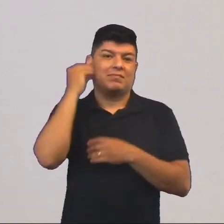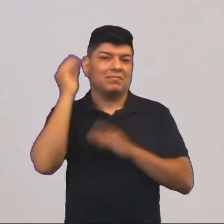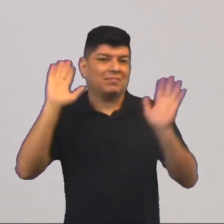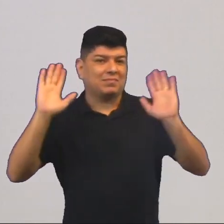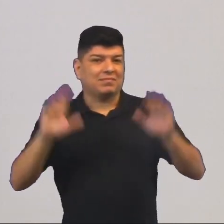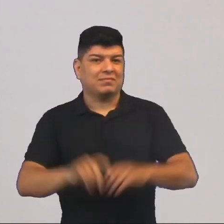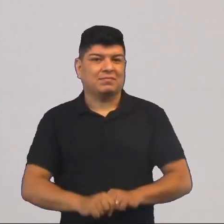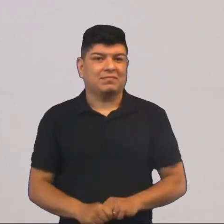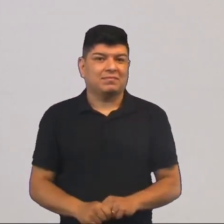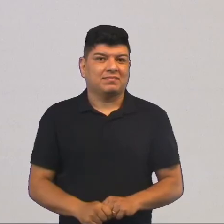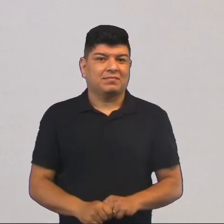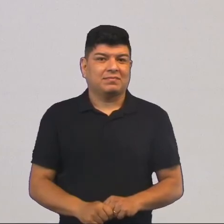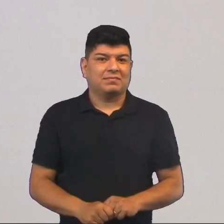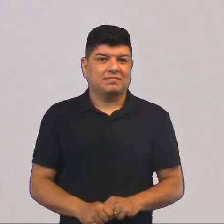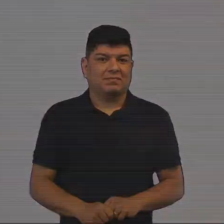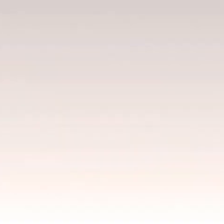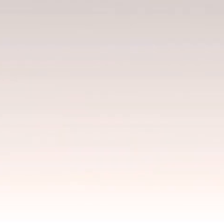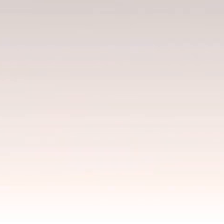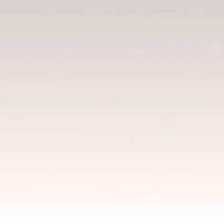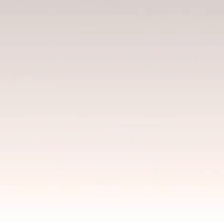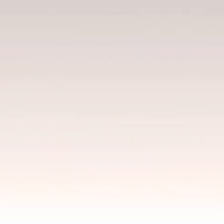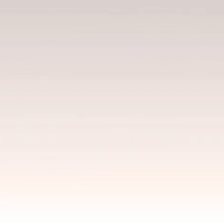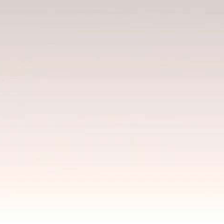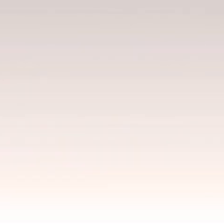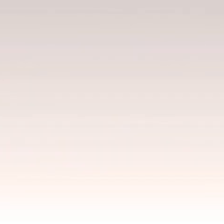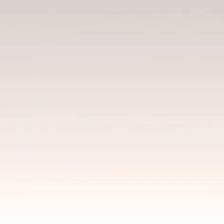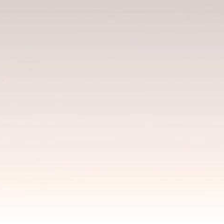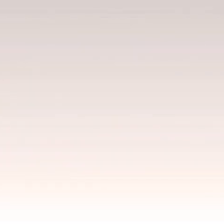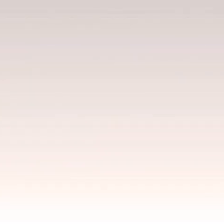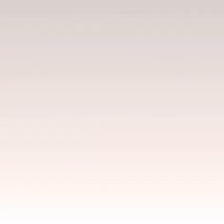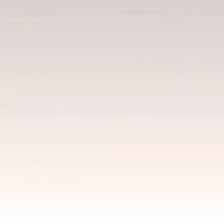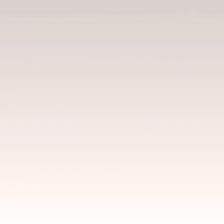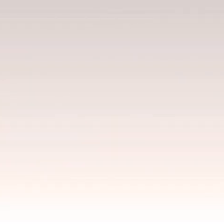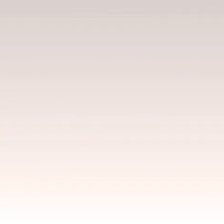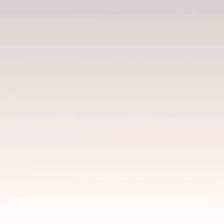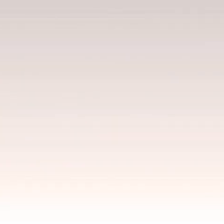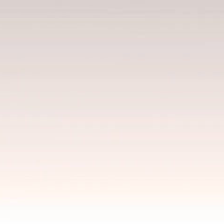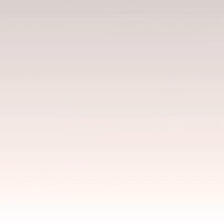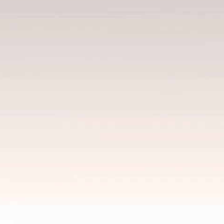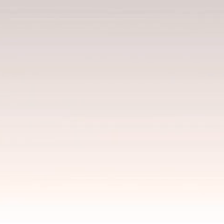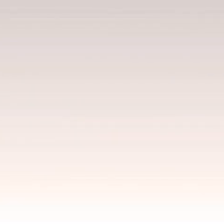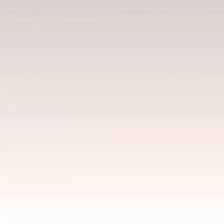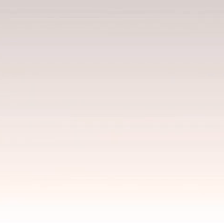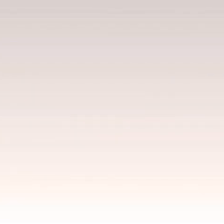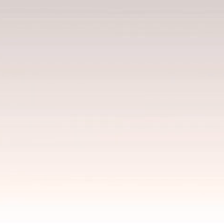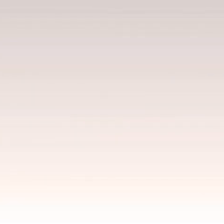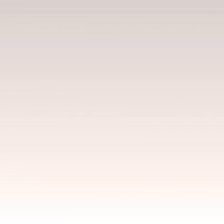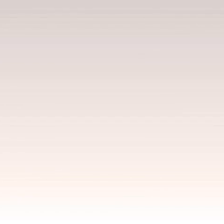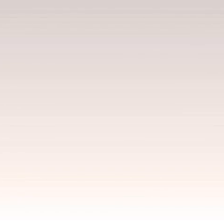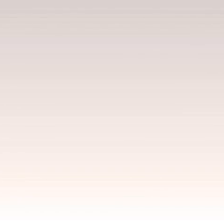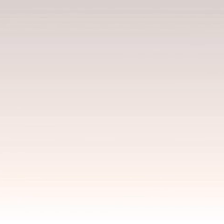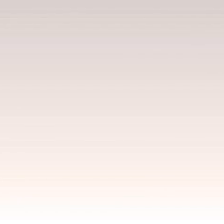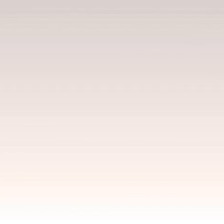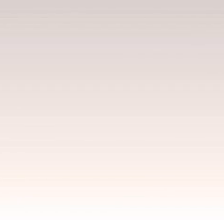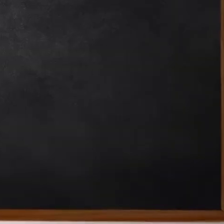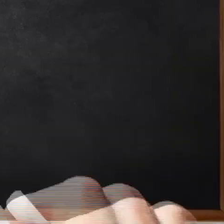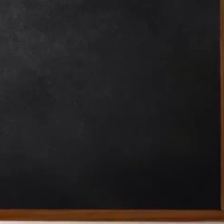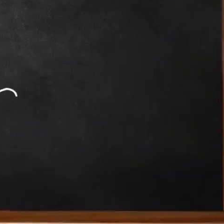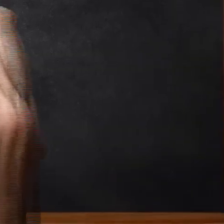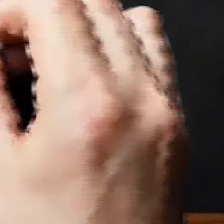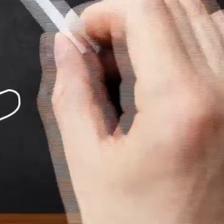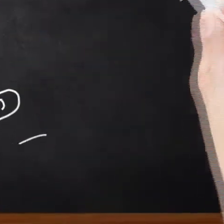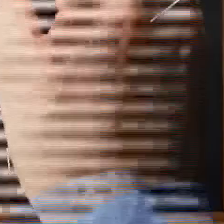não querem enfrentar os poderosos, os donos de terra, os grandes latifundiários. Às vezes eles recebem denúncias e às vezes não investigam. Ou os pequenos